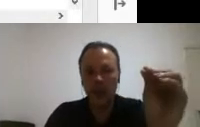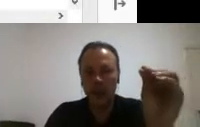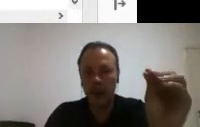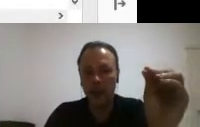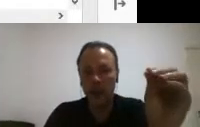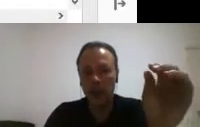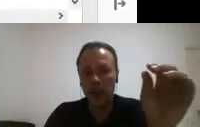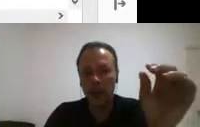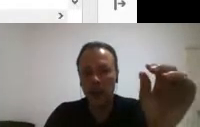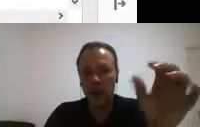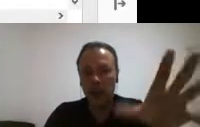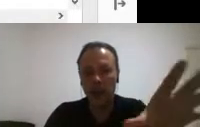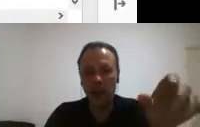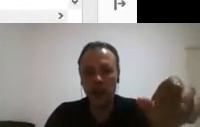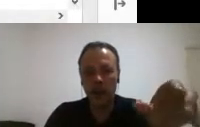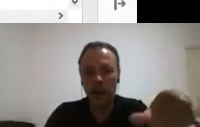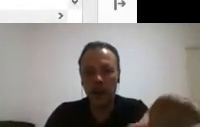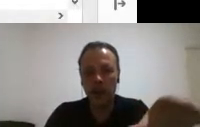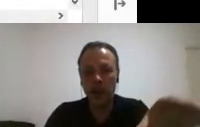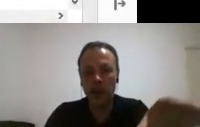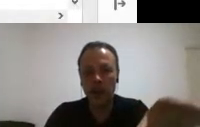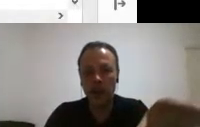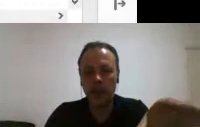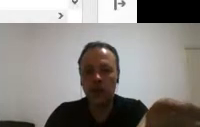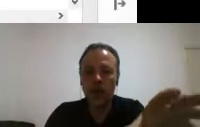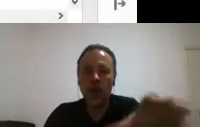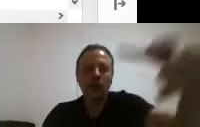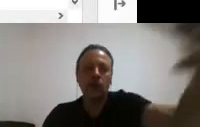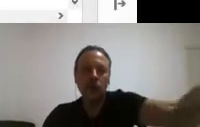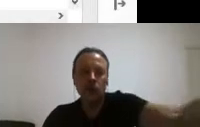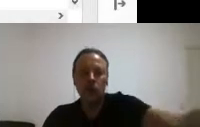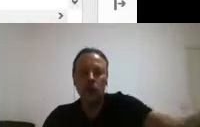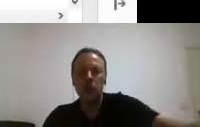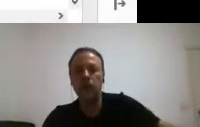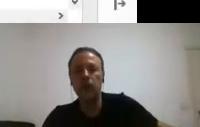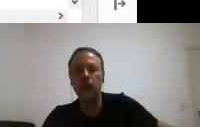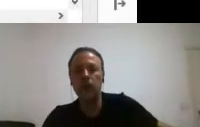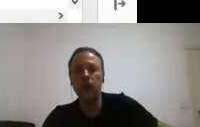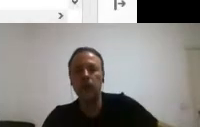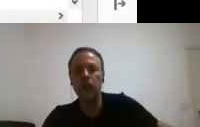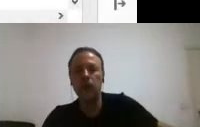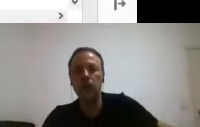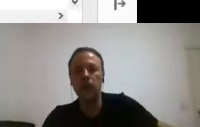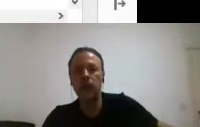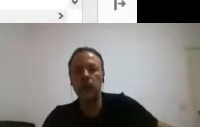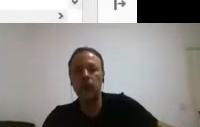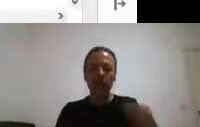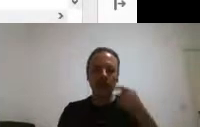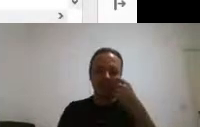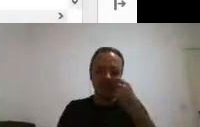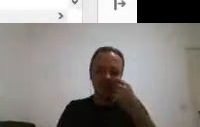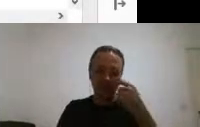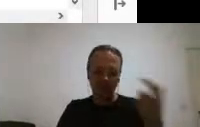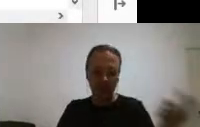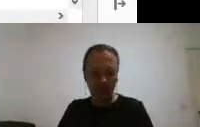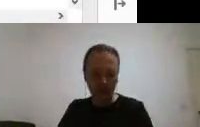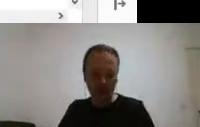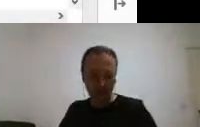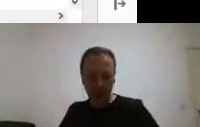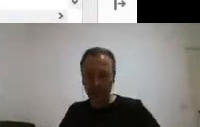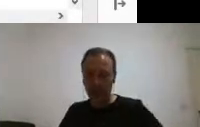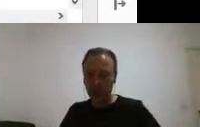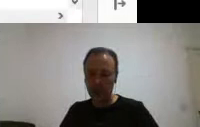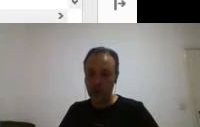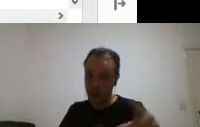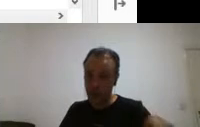fixarem, né, e saberem que é um método para a gente poder resolver um problema. Por exemplo, se eu der